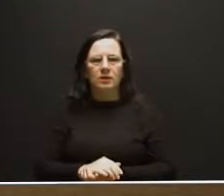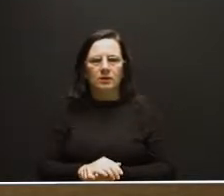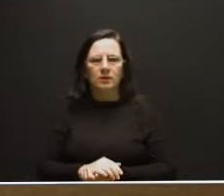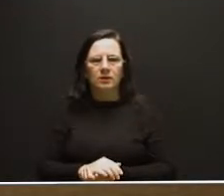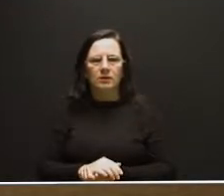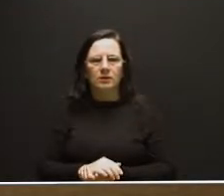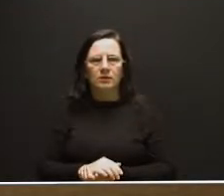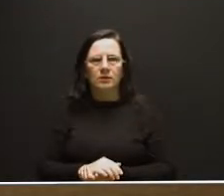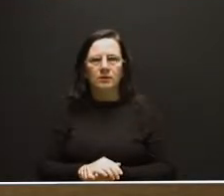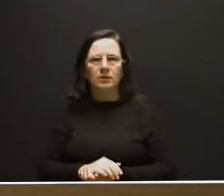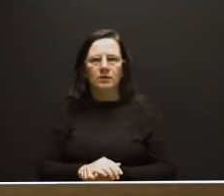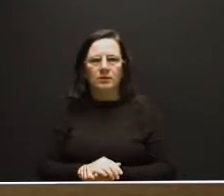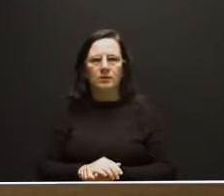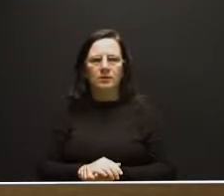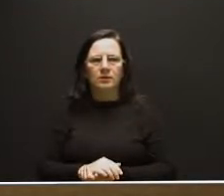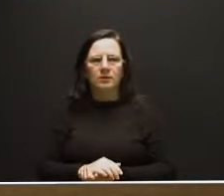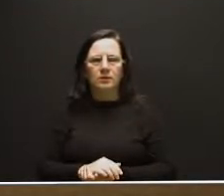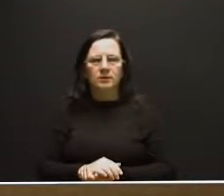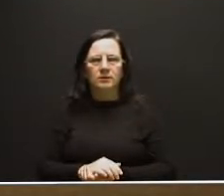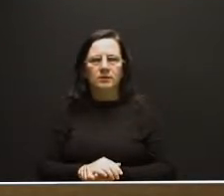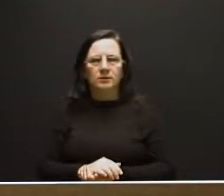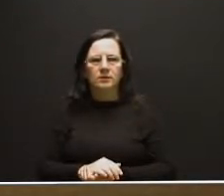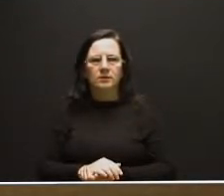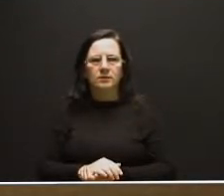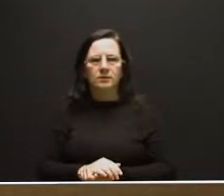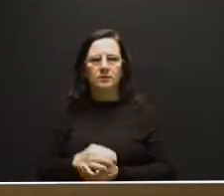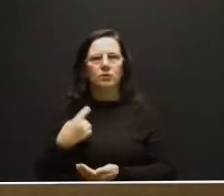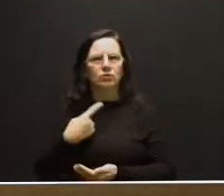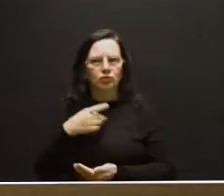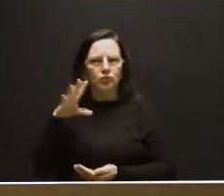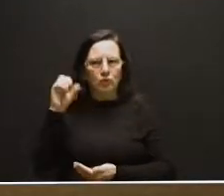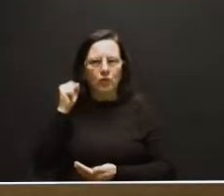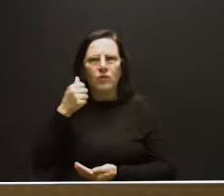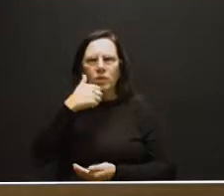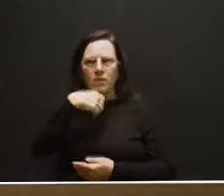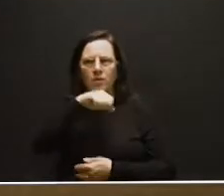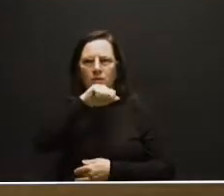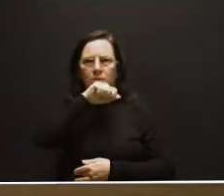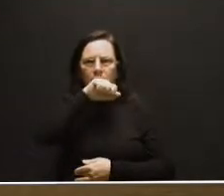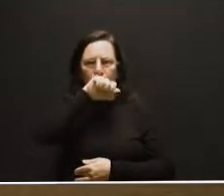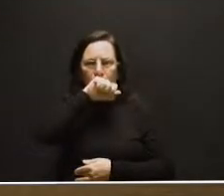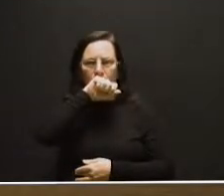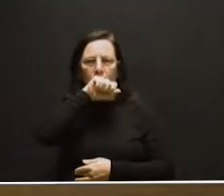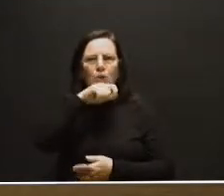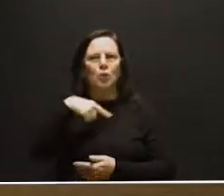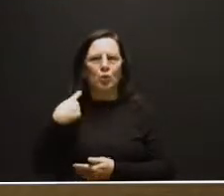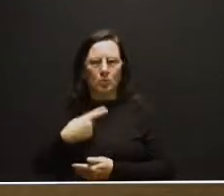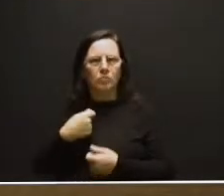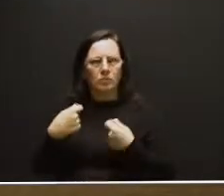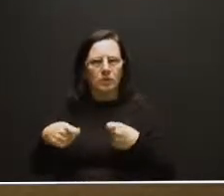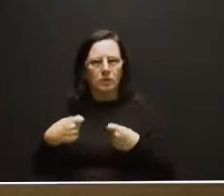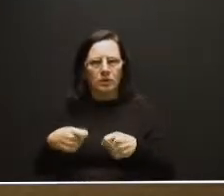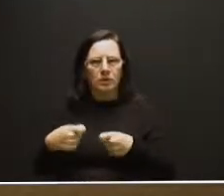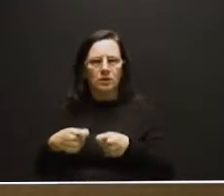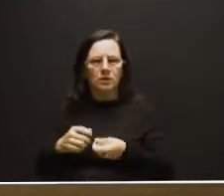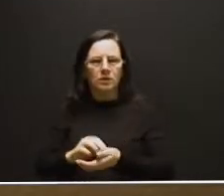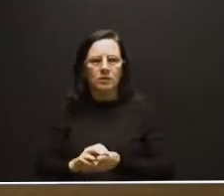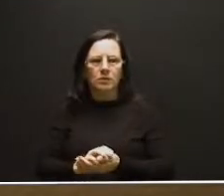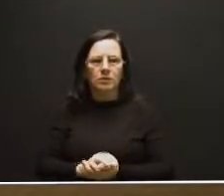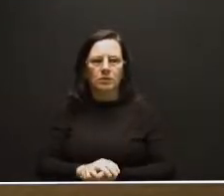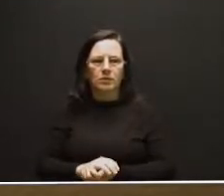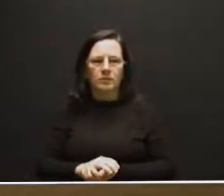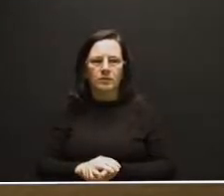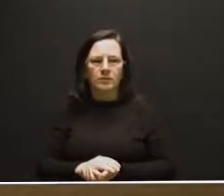uma vez nós aqui paramos pra ouvir as mães que a obrigação é nossa e como vossa excelência aqui pontuou